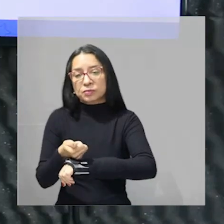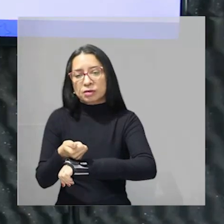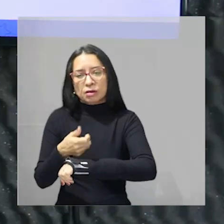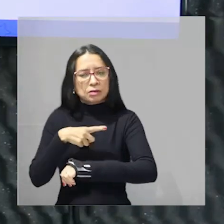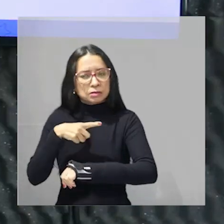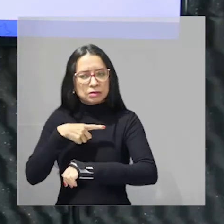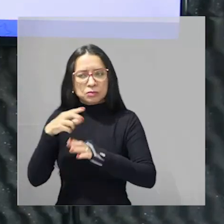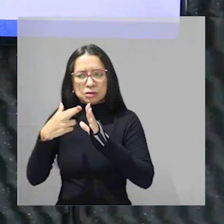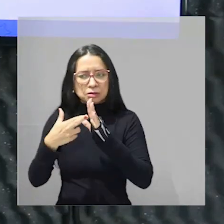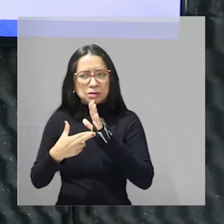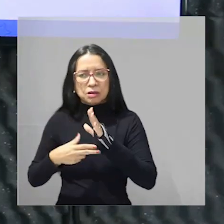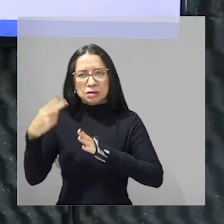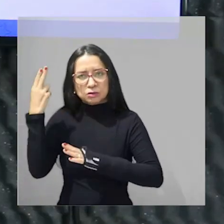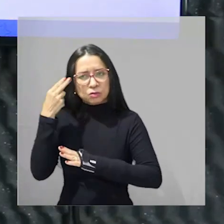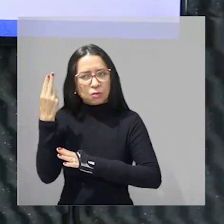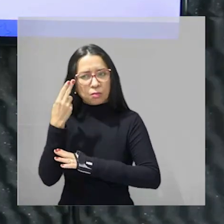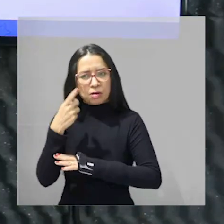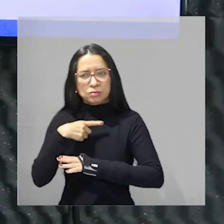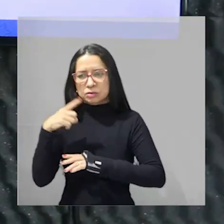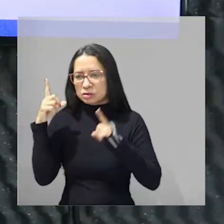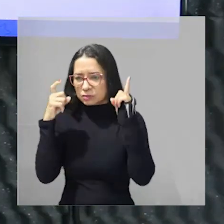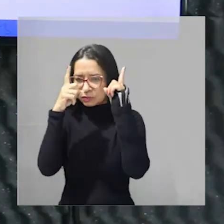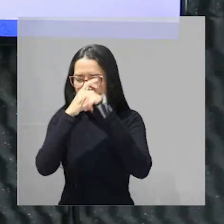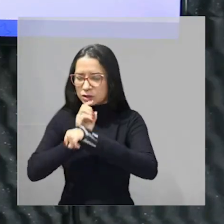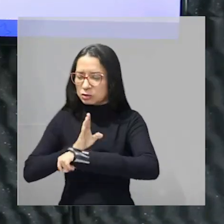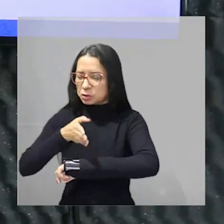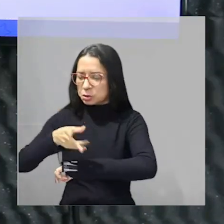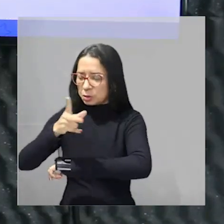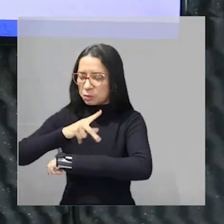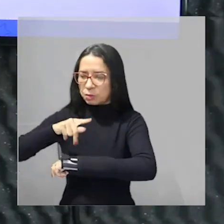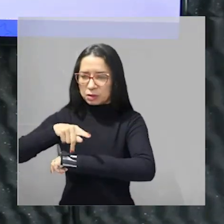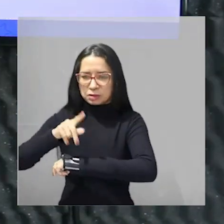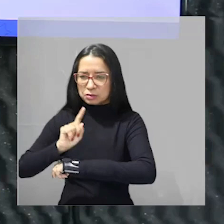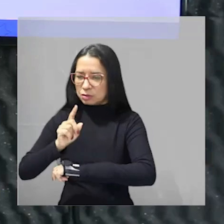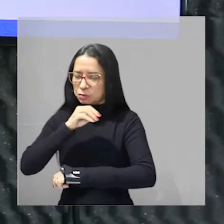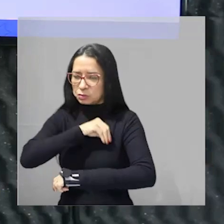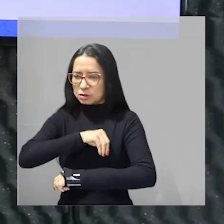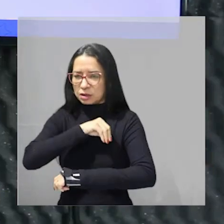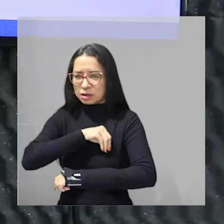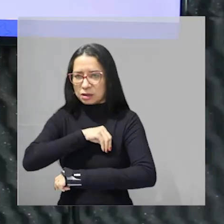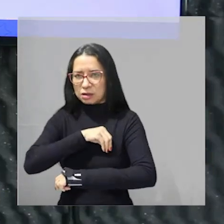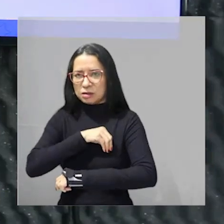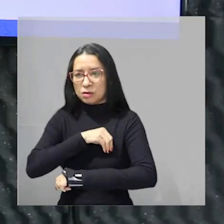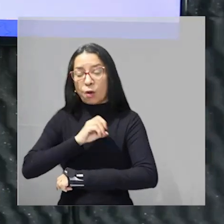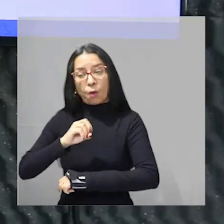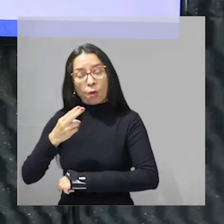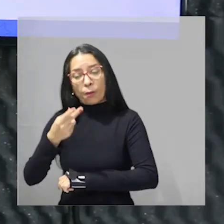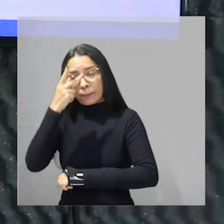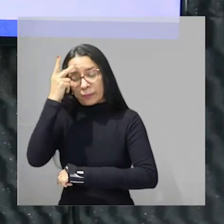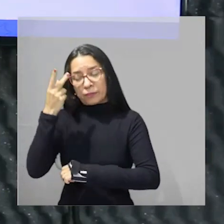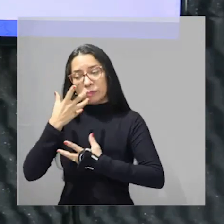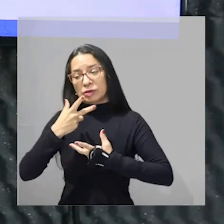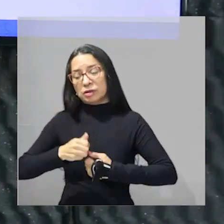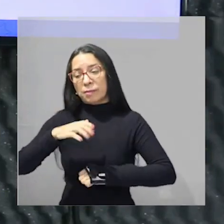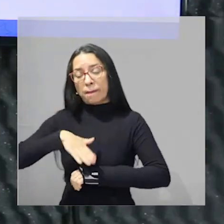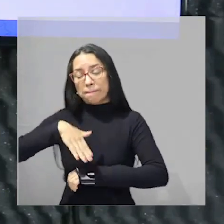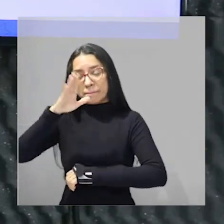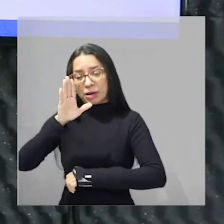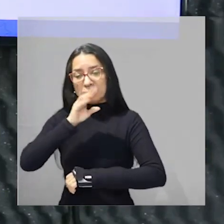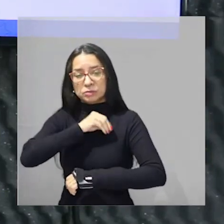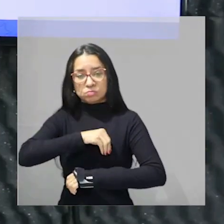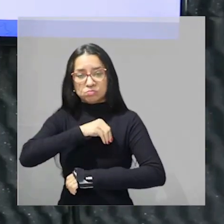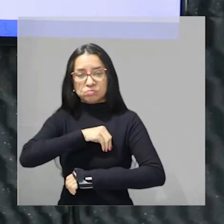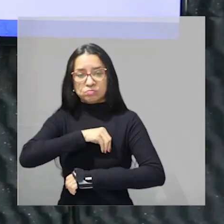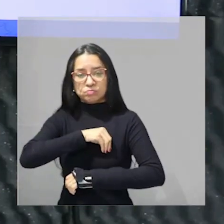de imigração, ou seja, maior dificuldade, talvez, para entrar, do salário padrão, ou seja, essas pessoas vão receber mais, e das condições de trabalho, que devem